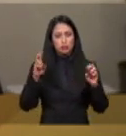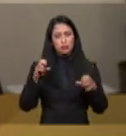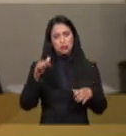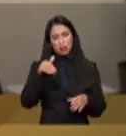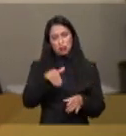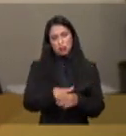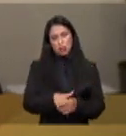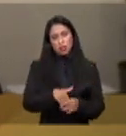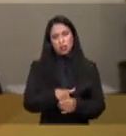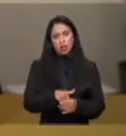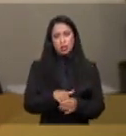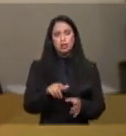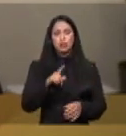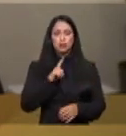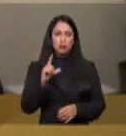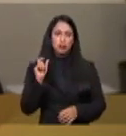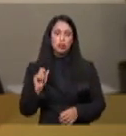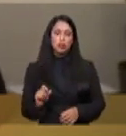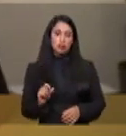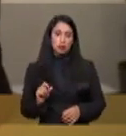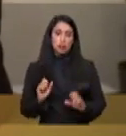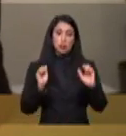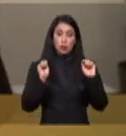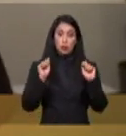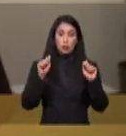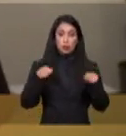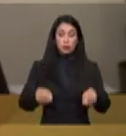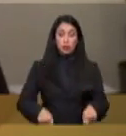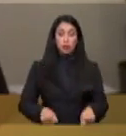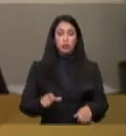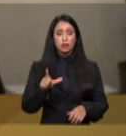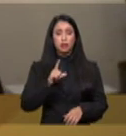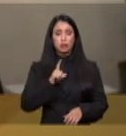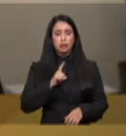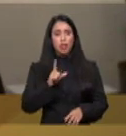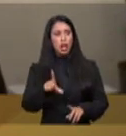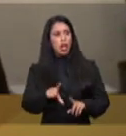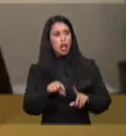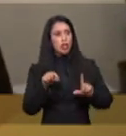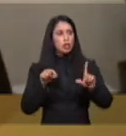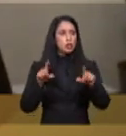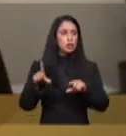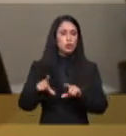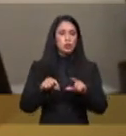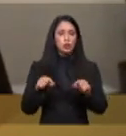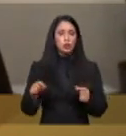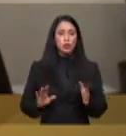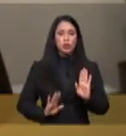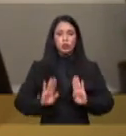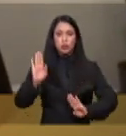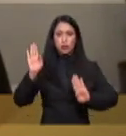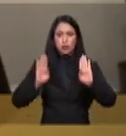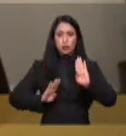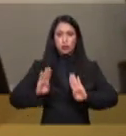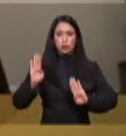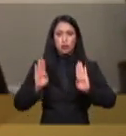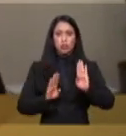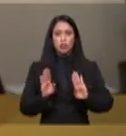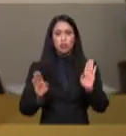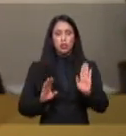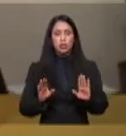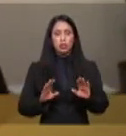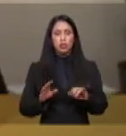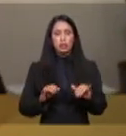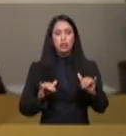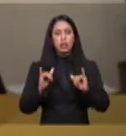na qual se insere, inclusive pelo seu potencial de afetar a escolha dos candidatos, a